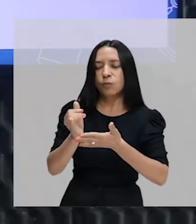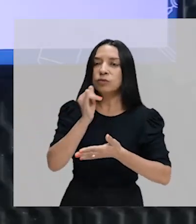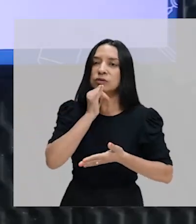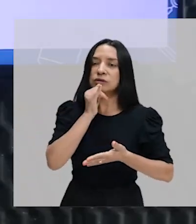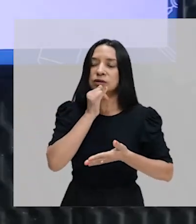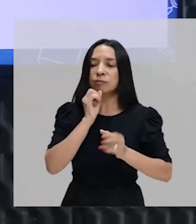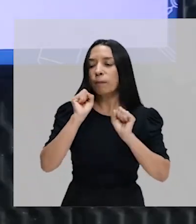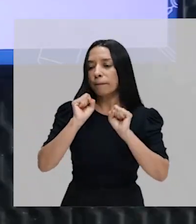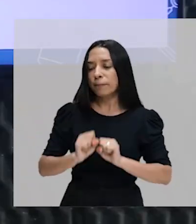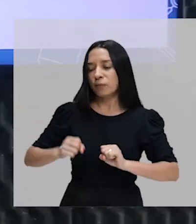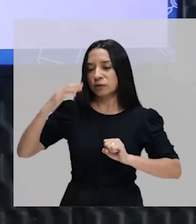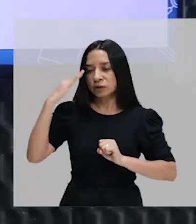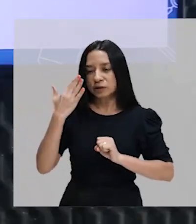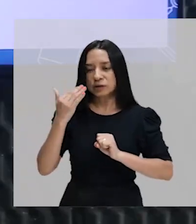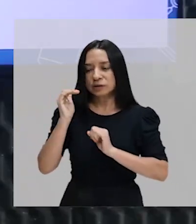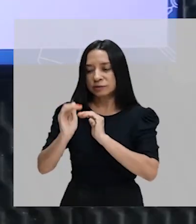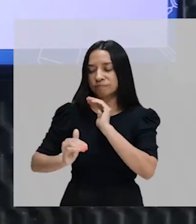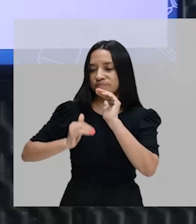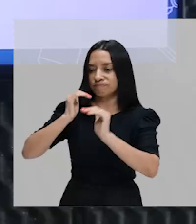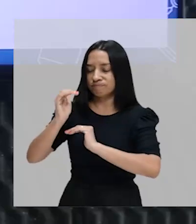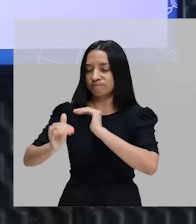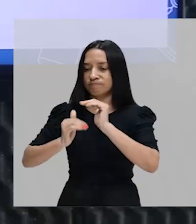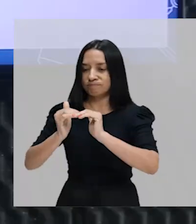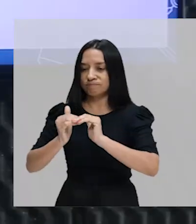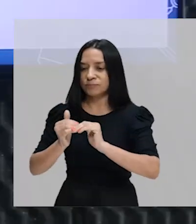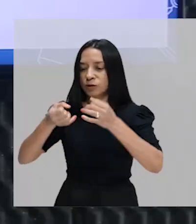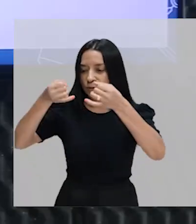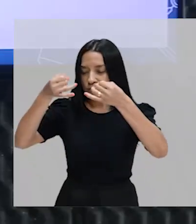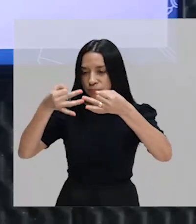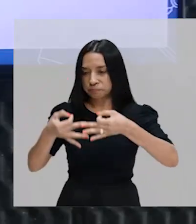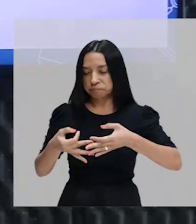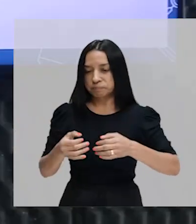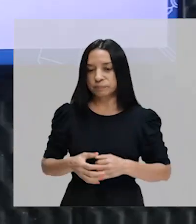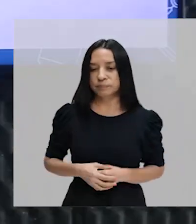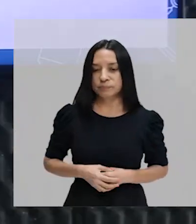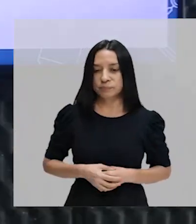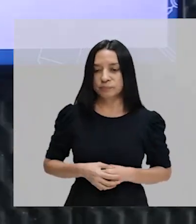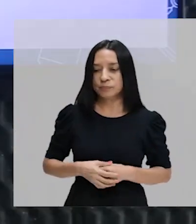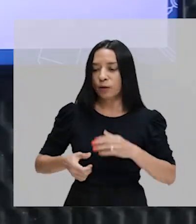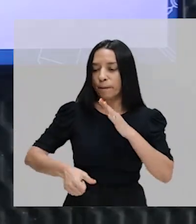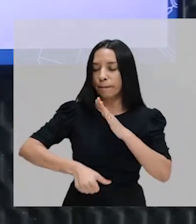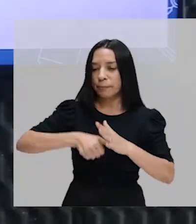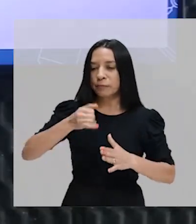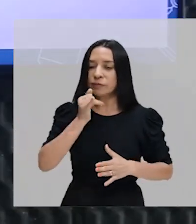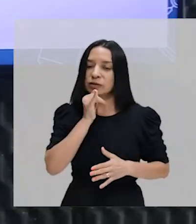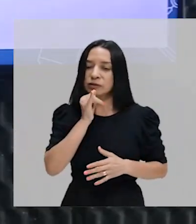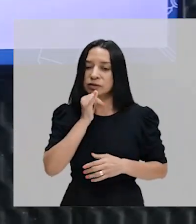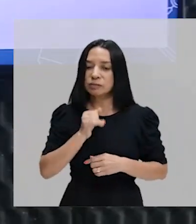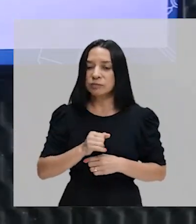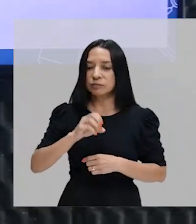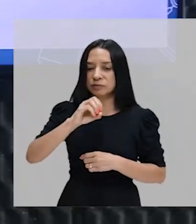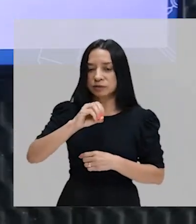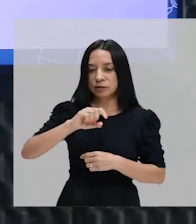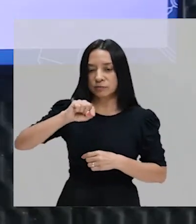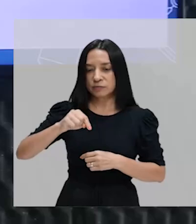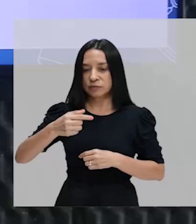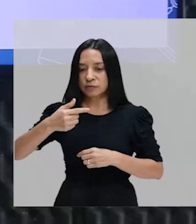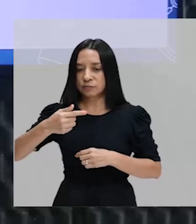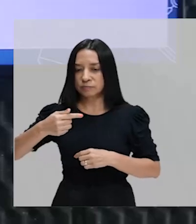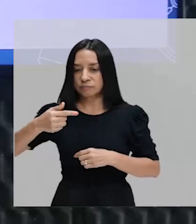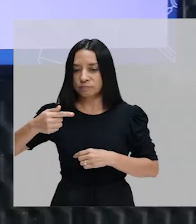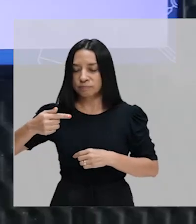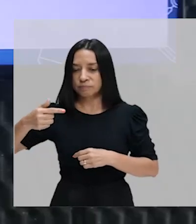possa compreender esse procedimento. Então, aqui nós temos como primeiro exemplo o número 0,7